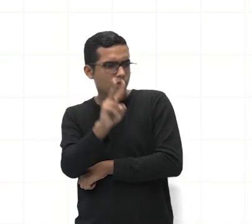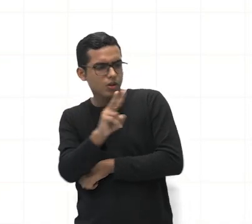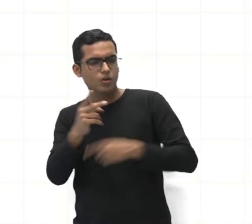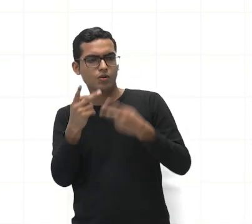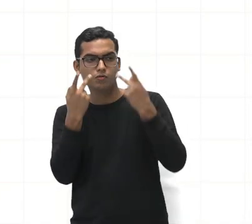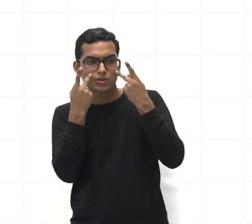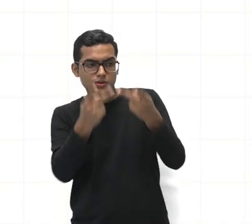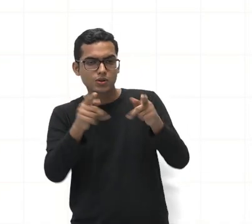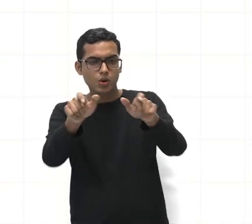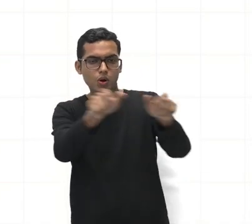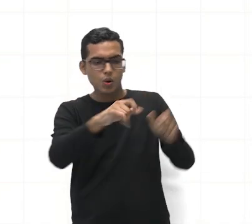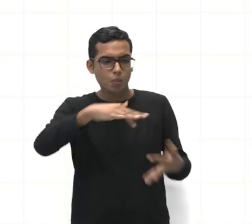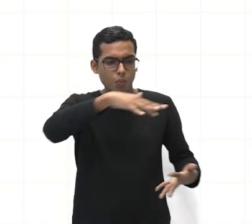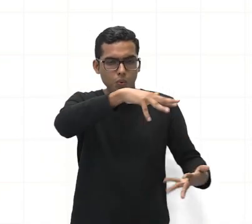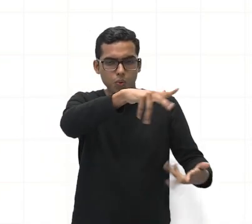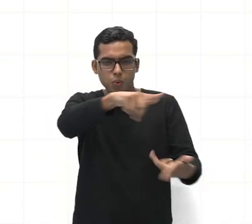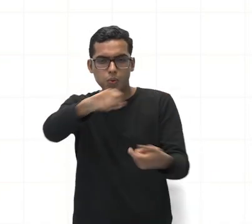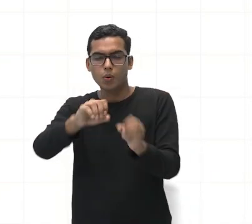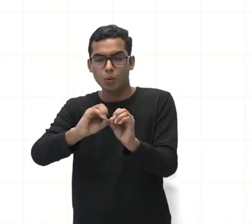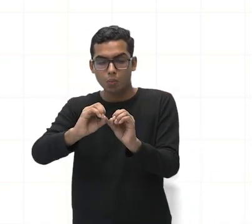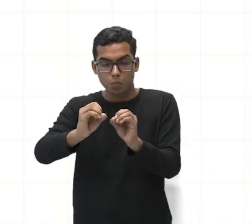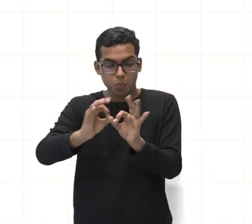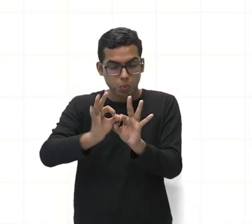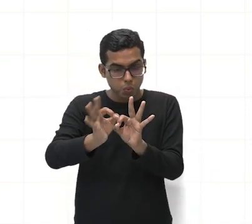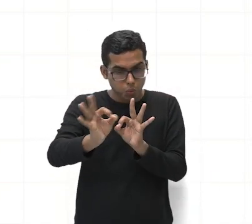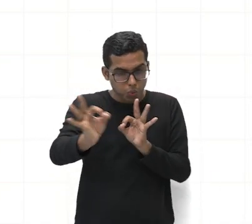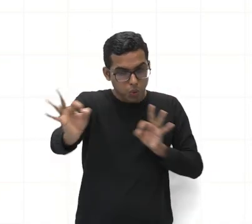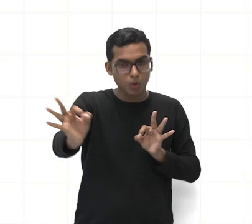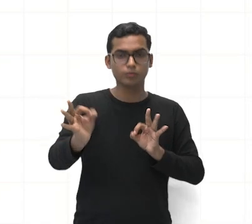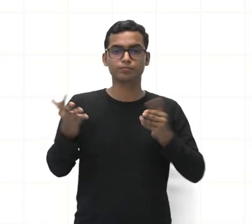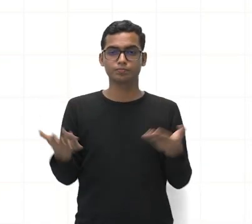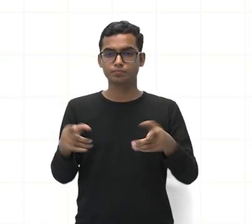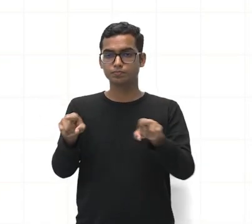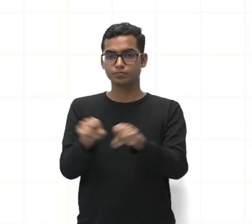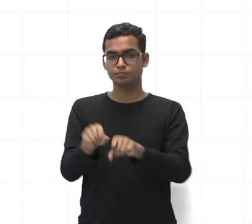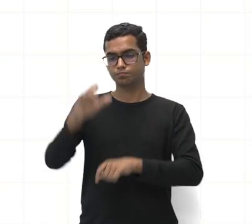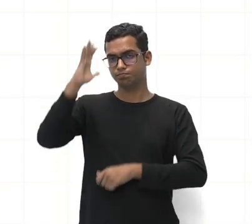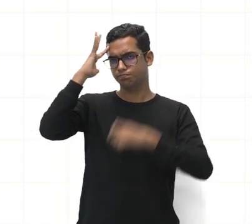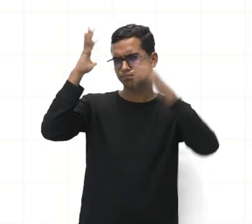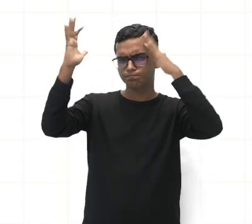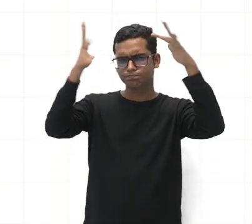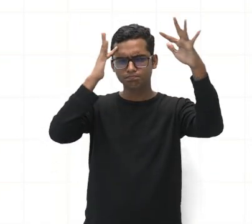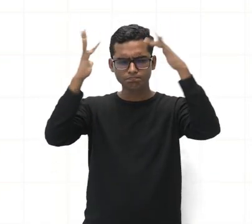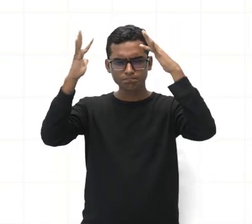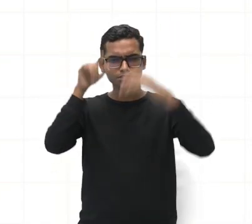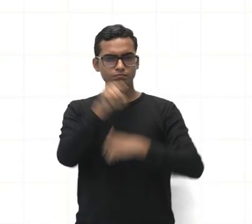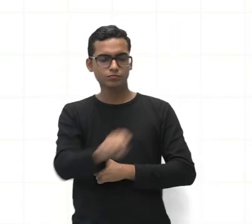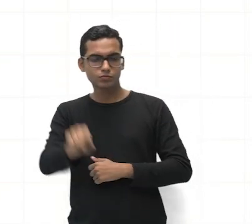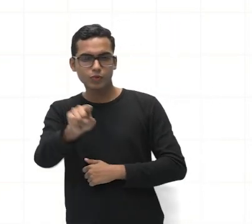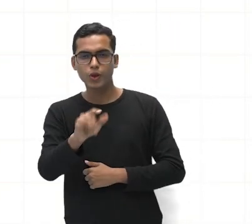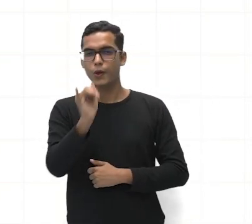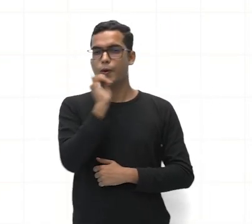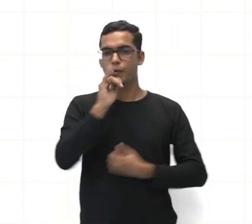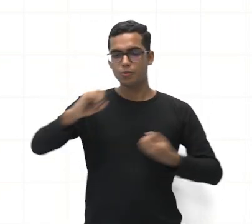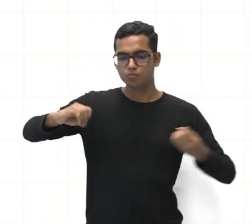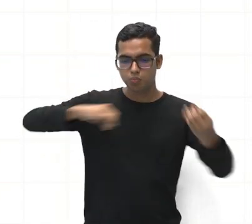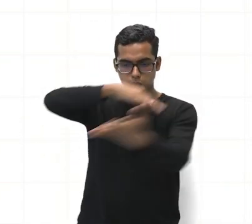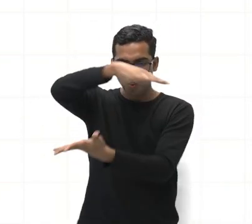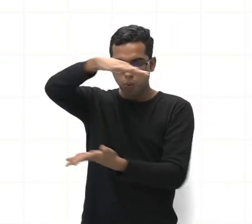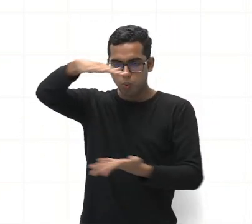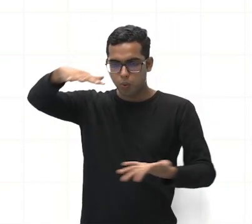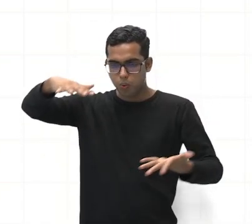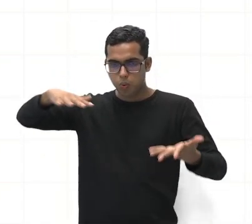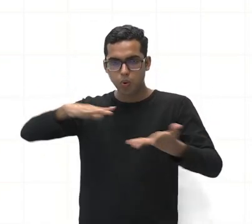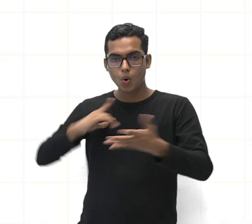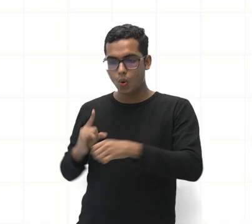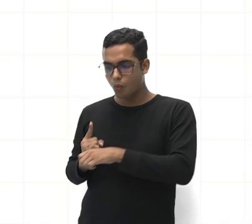precisa usar números decimais. Então, ele te coloca aí nessa situação, tá bom? Onde você está aí em uma